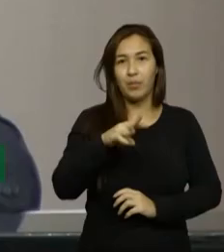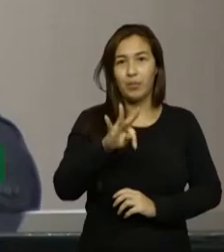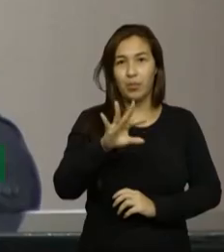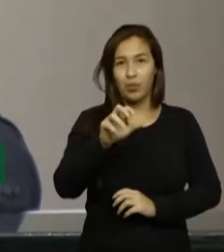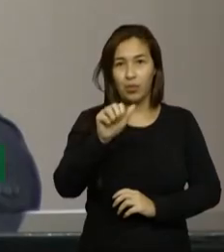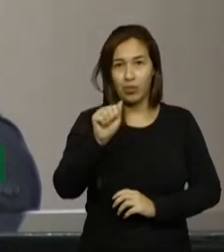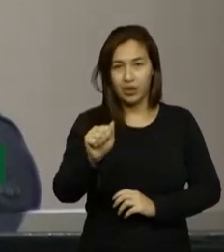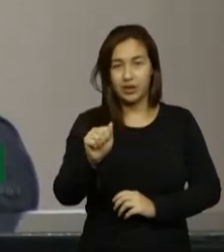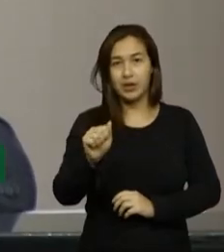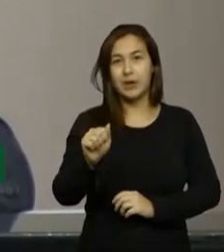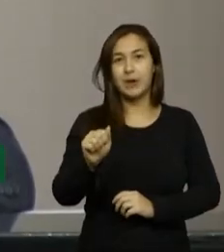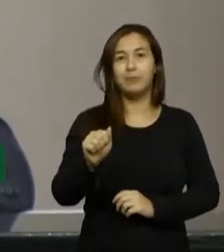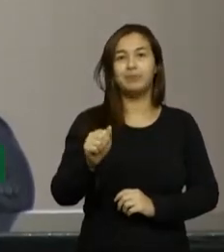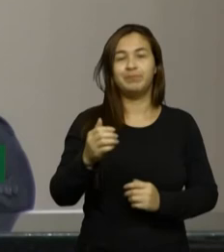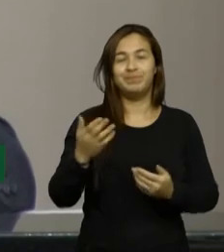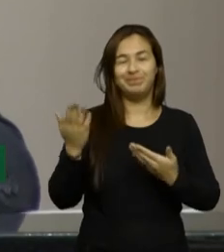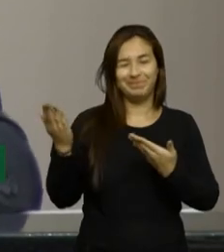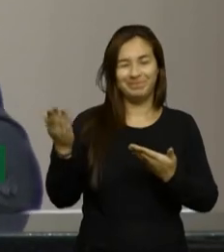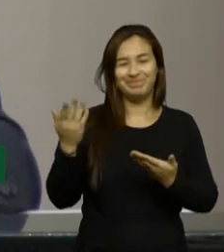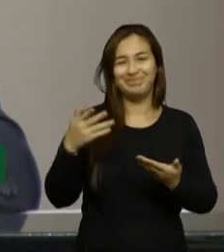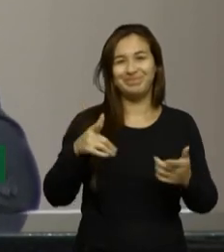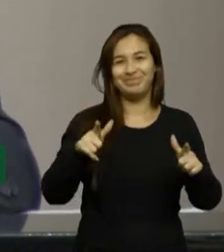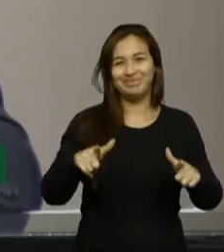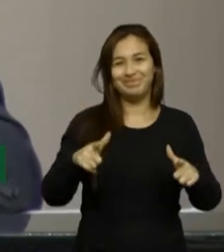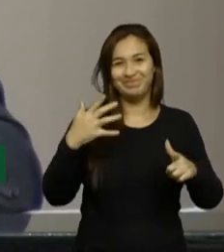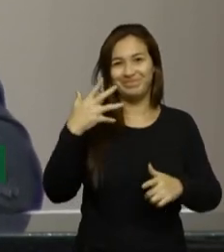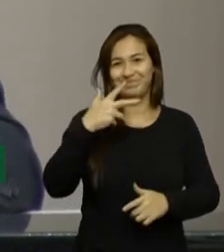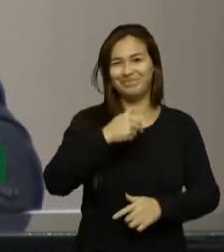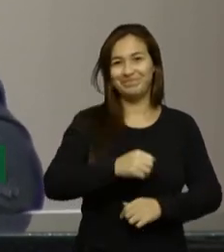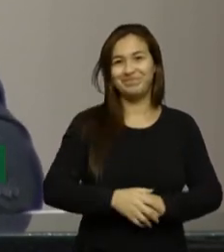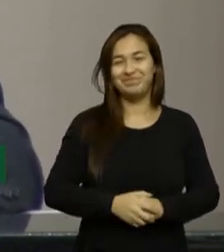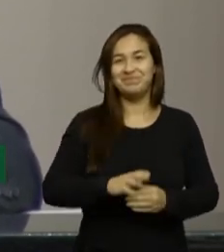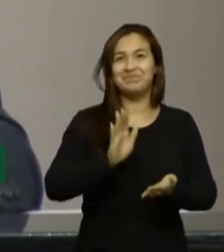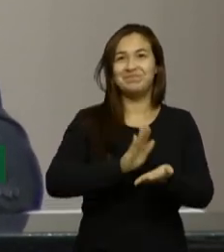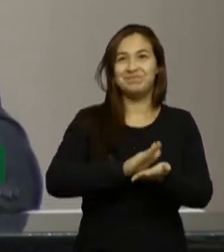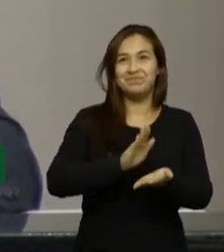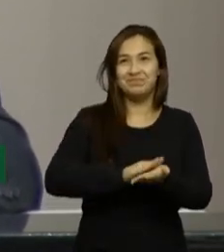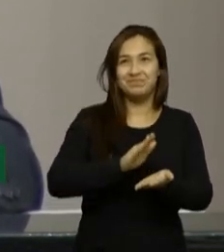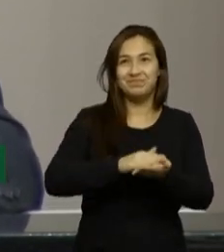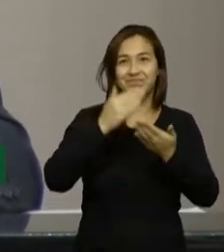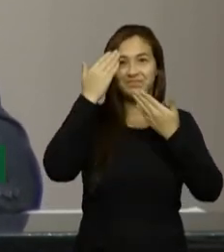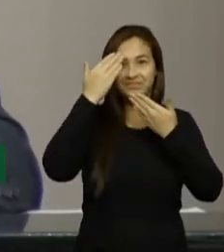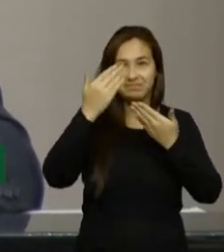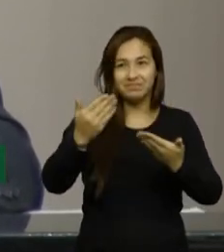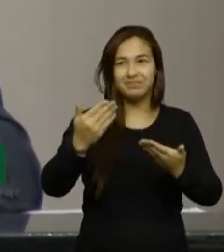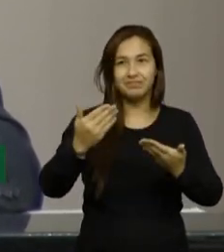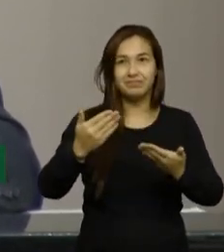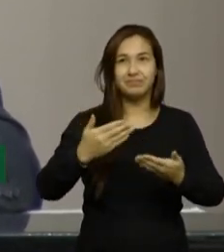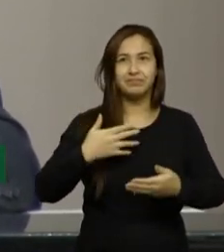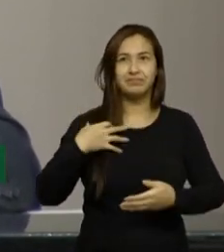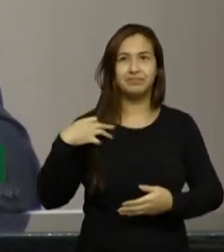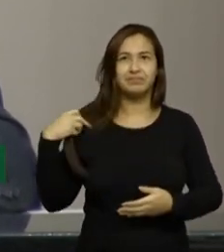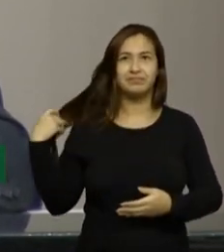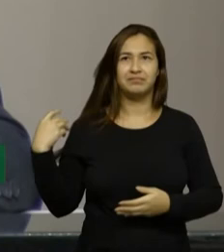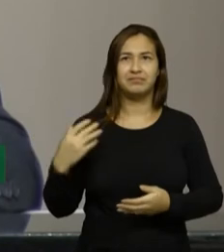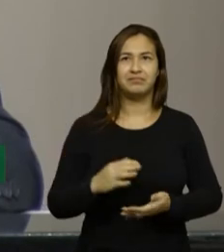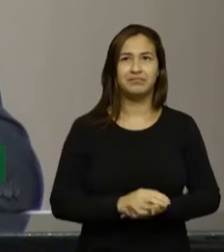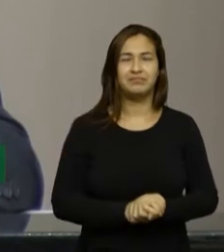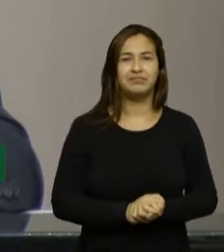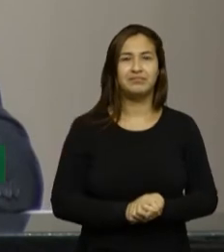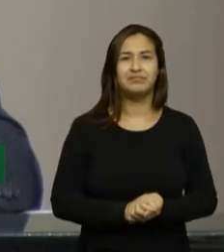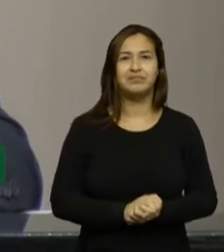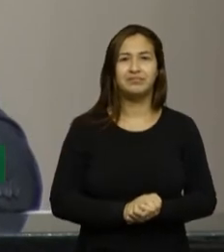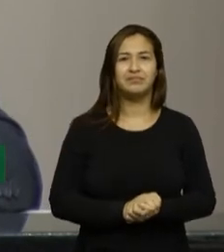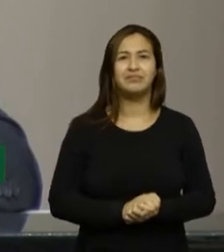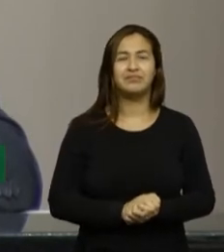é marca da terra lá, né? Então, parabéns aí, obrigado. Se os senhores quiserem ainda vir à frente